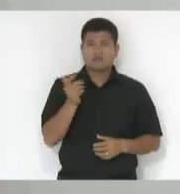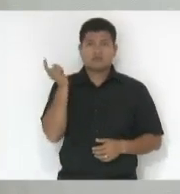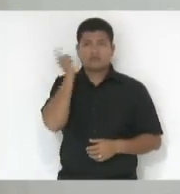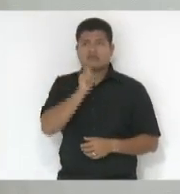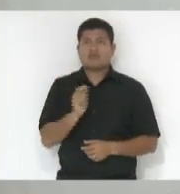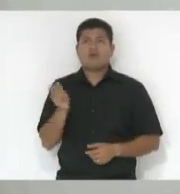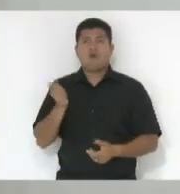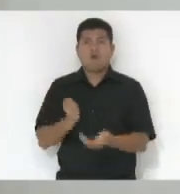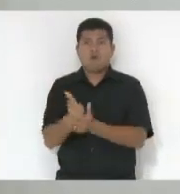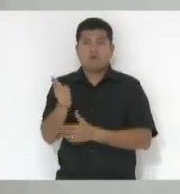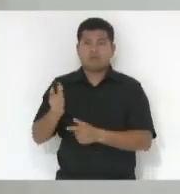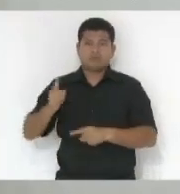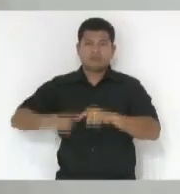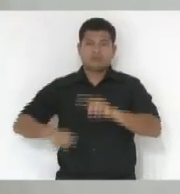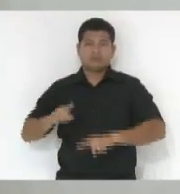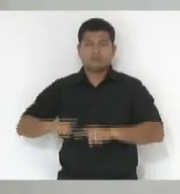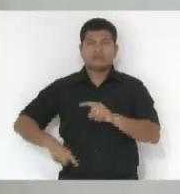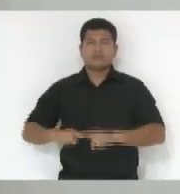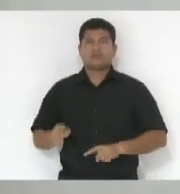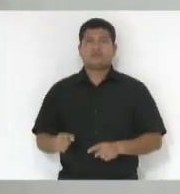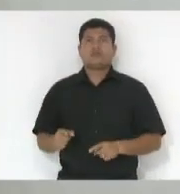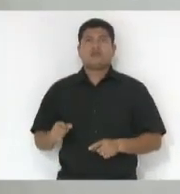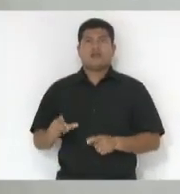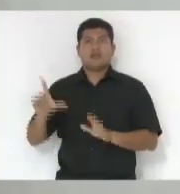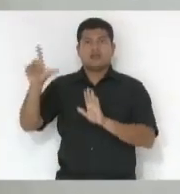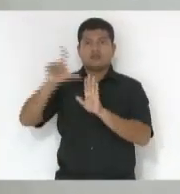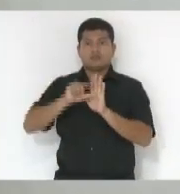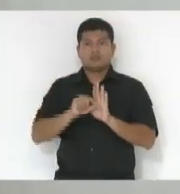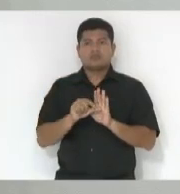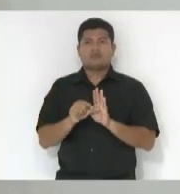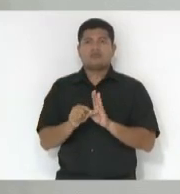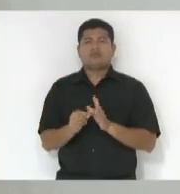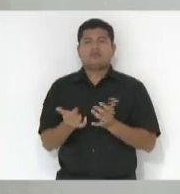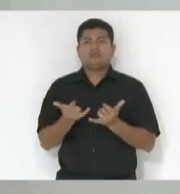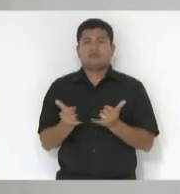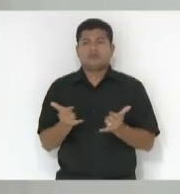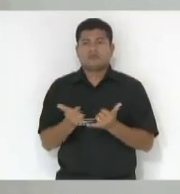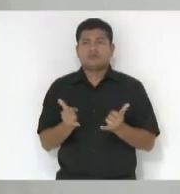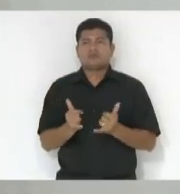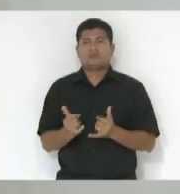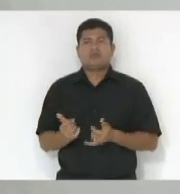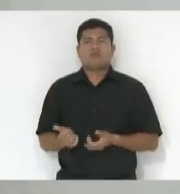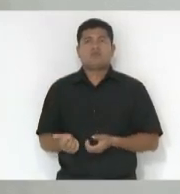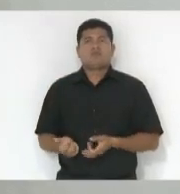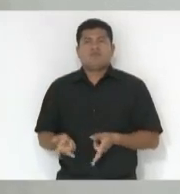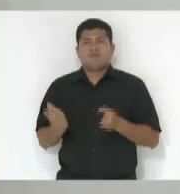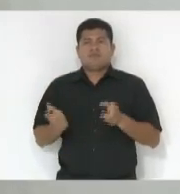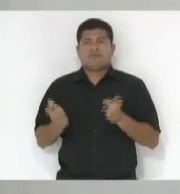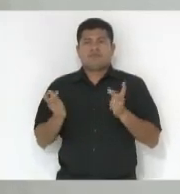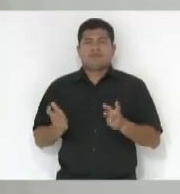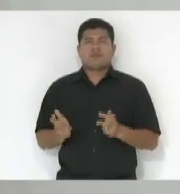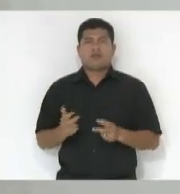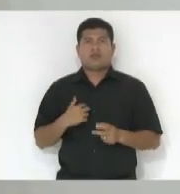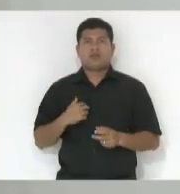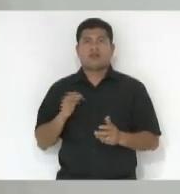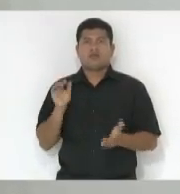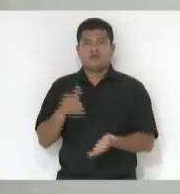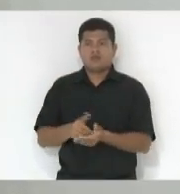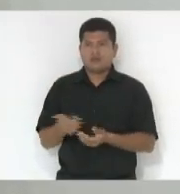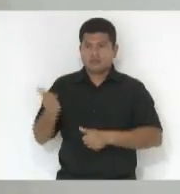equipamentos que resultem em redução de consumo, o que, em última análise,